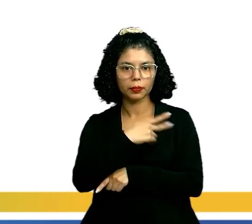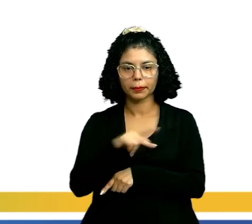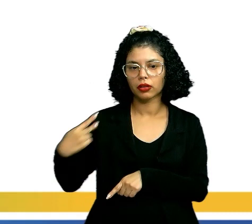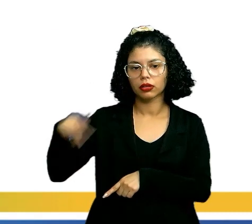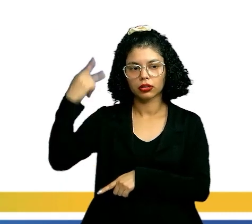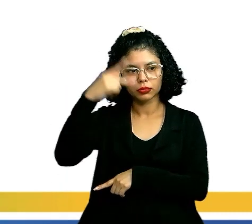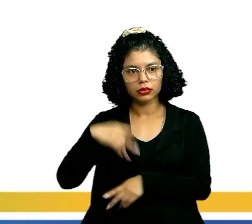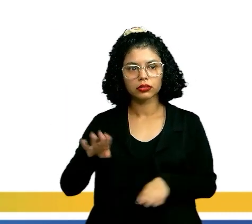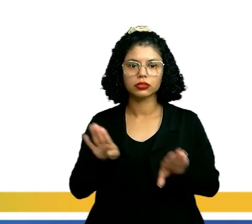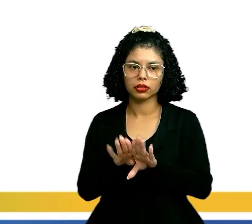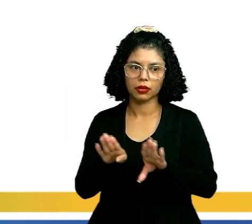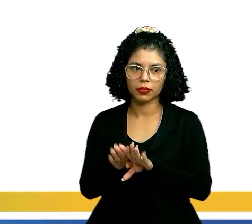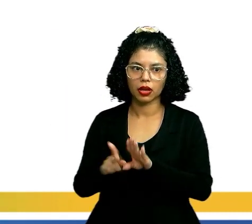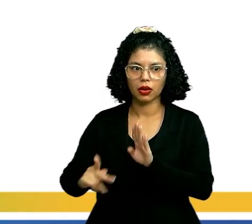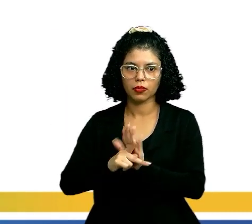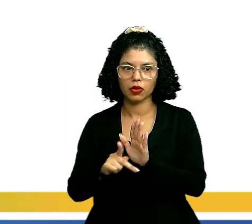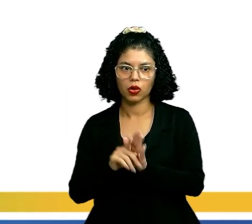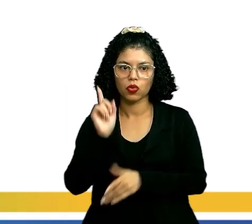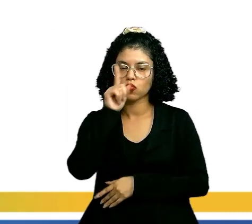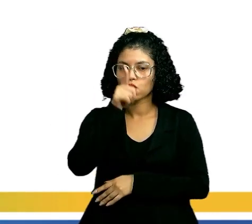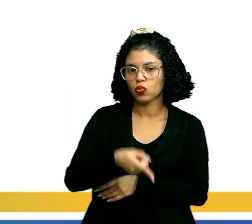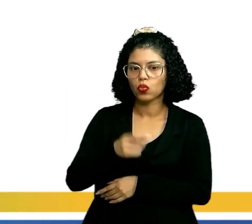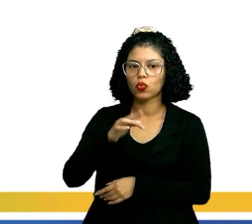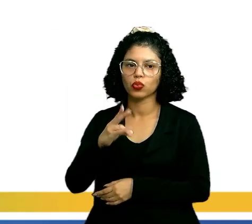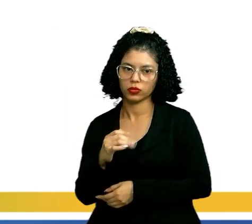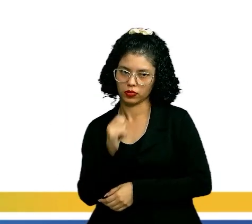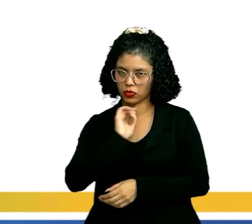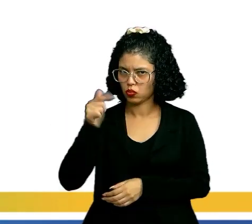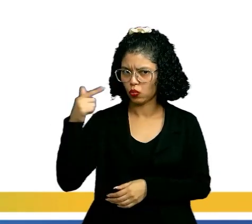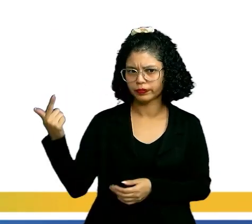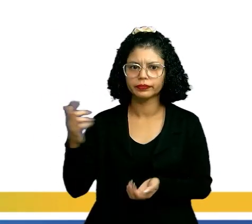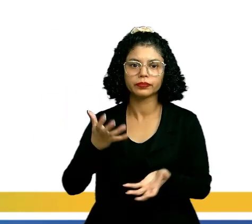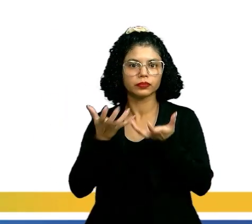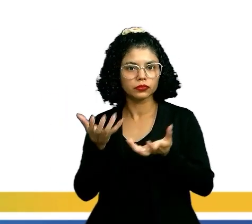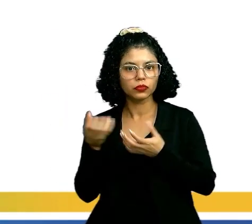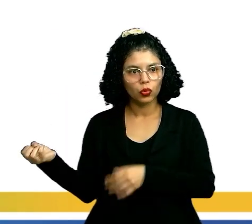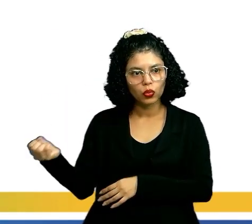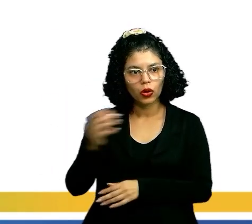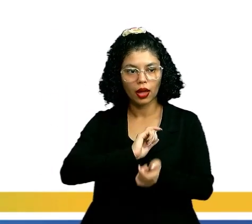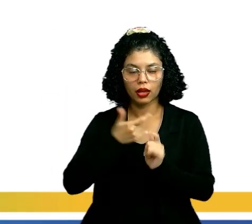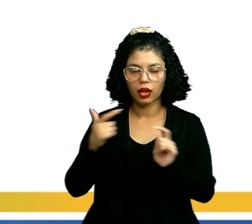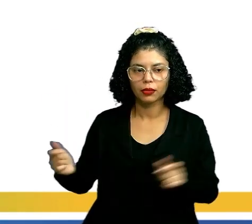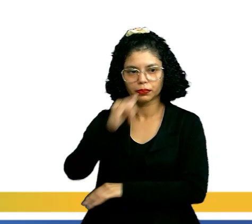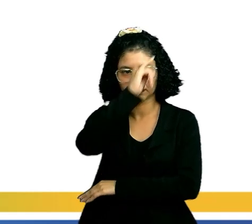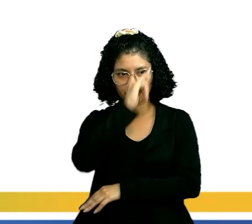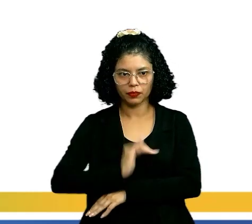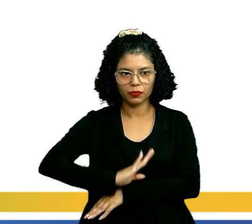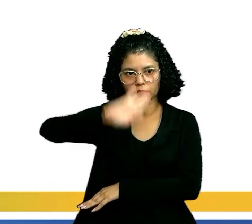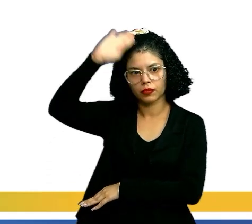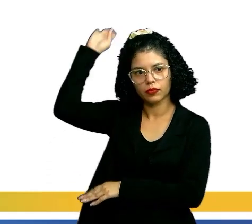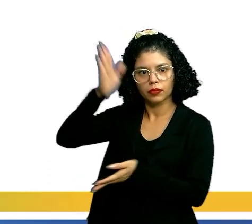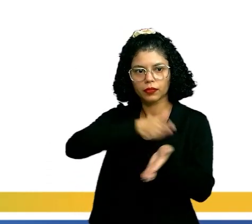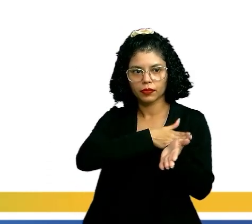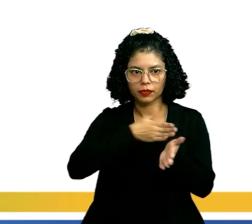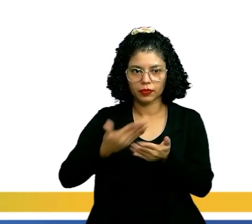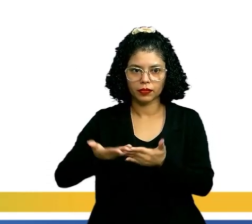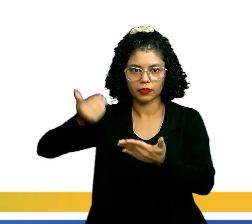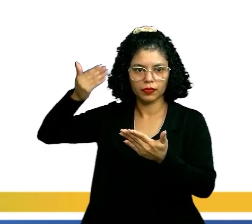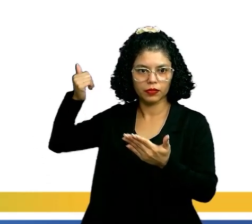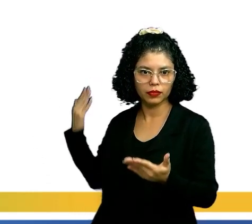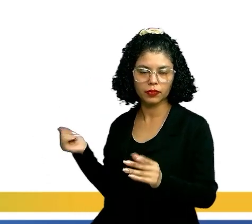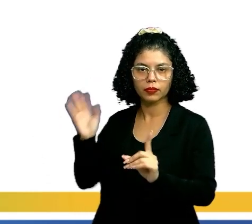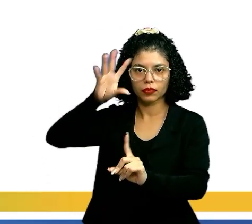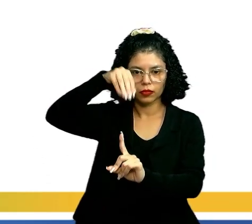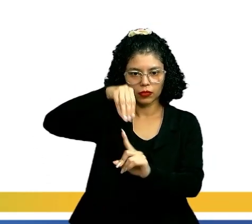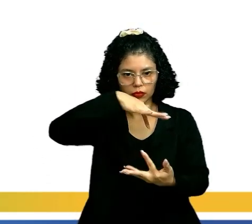a aristocracia real, duques, condes, etc. Queriam restaurar a grandeza imperial da Roma do passado e